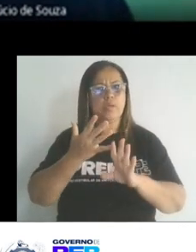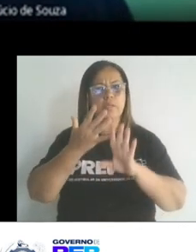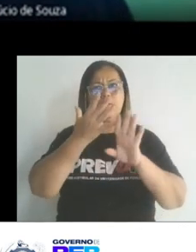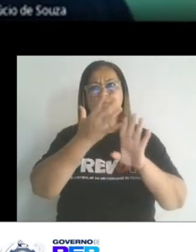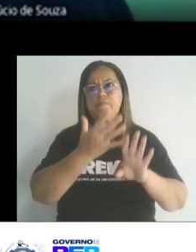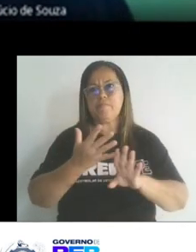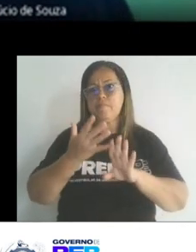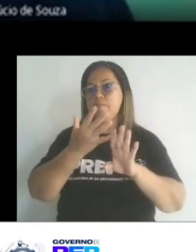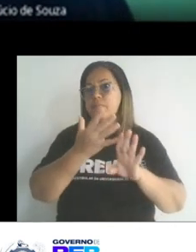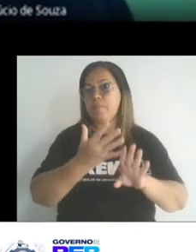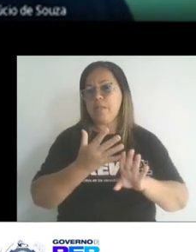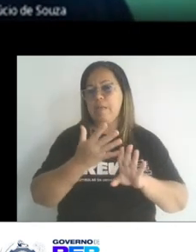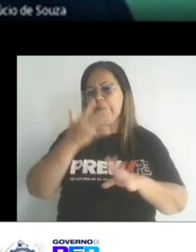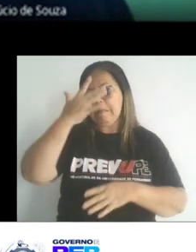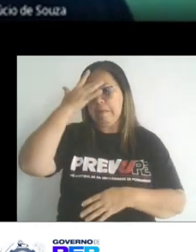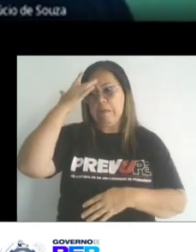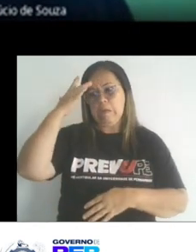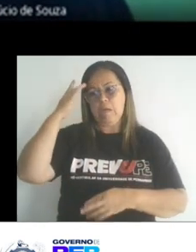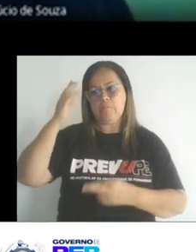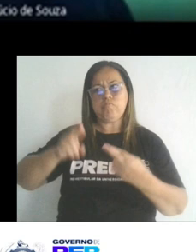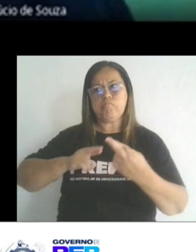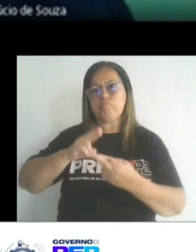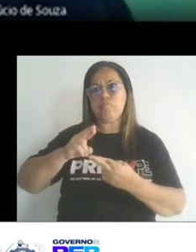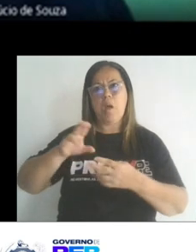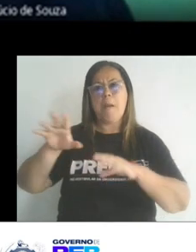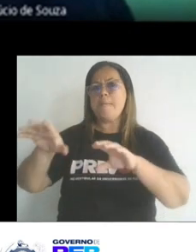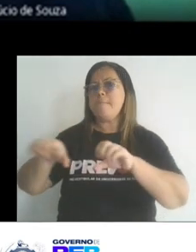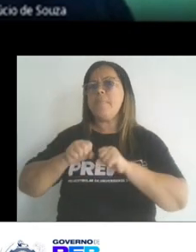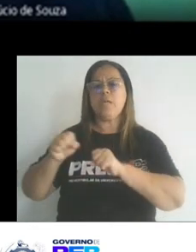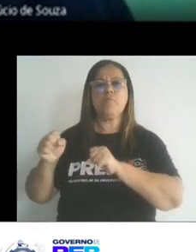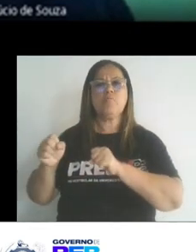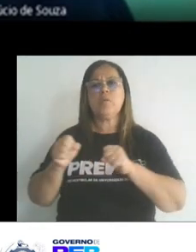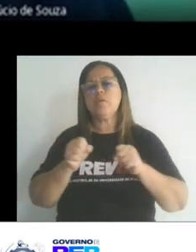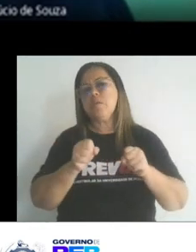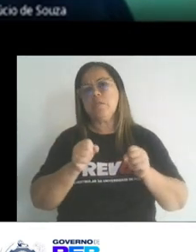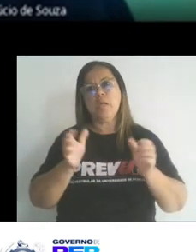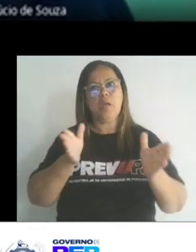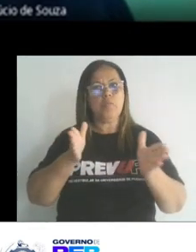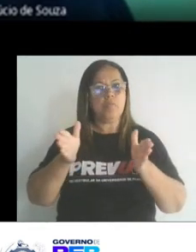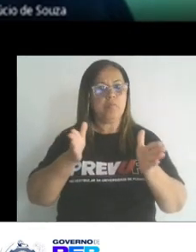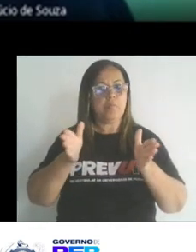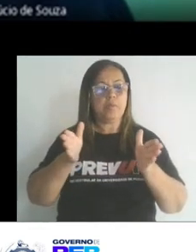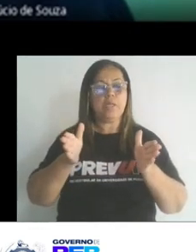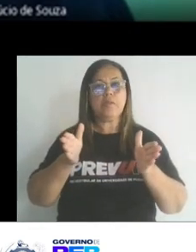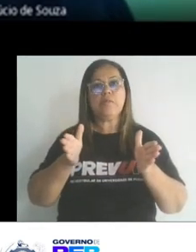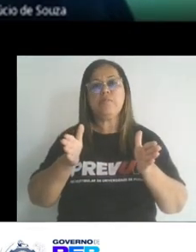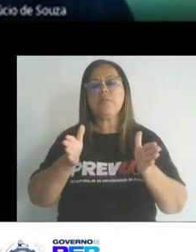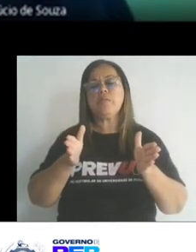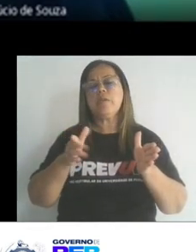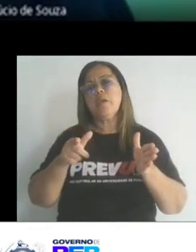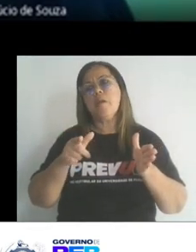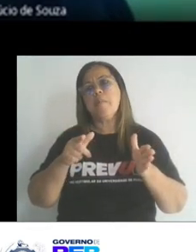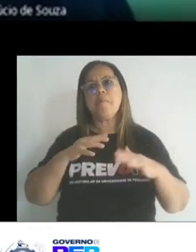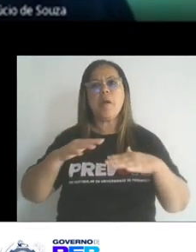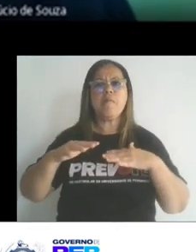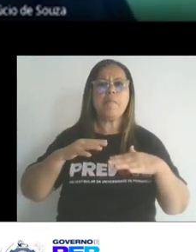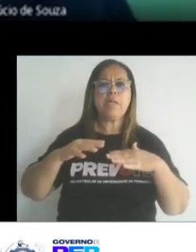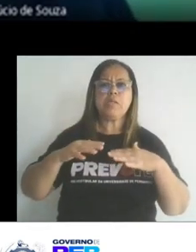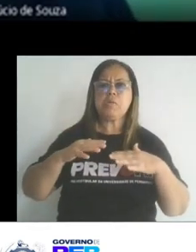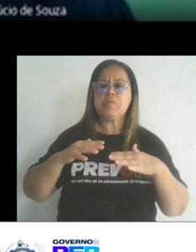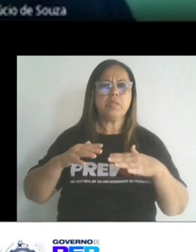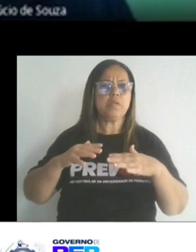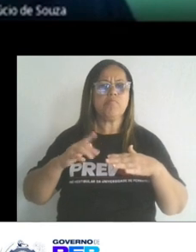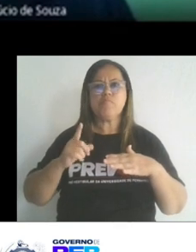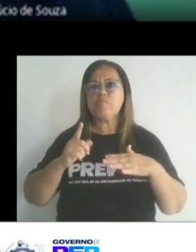tomaram o poder em Salvador em 7 de setembro de 1837 e o movimento porém não